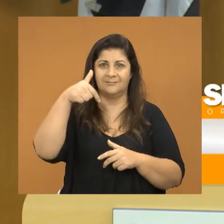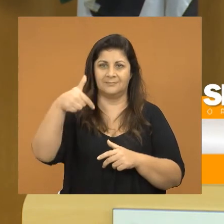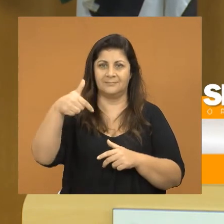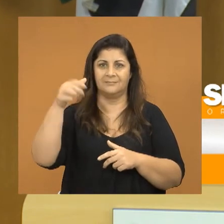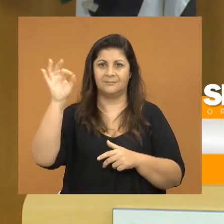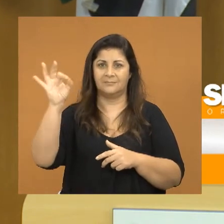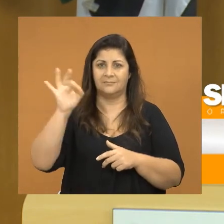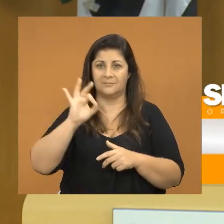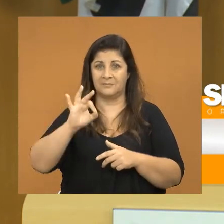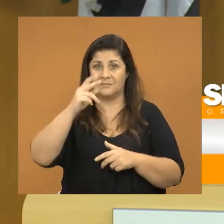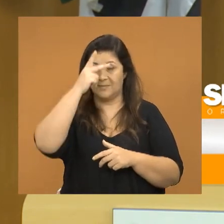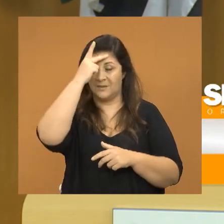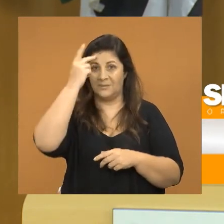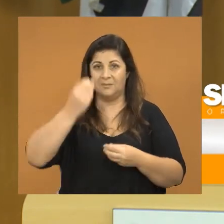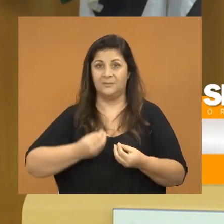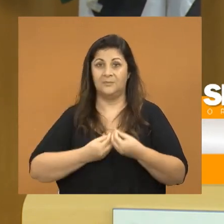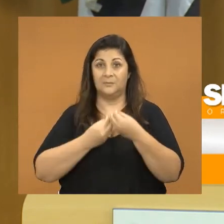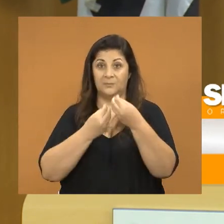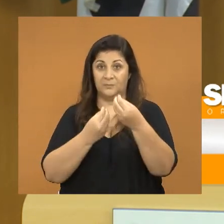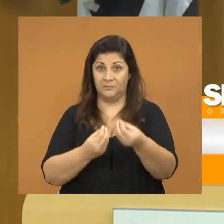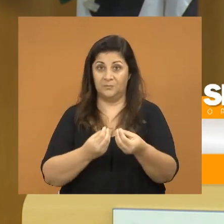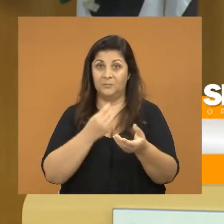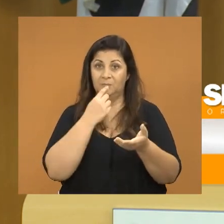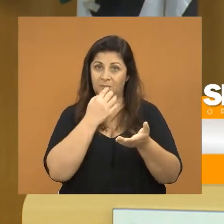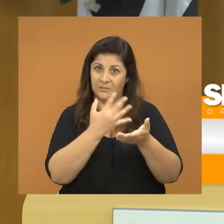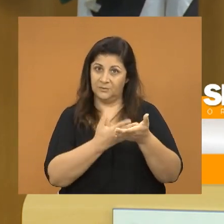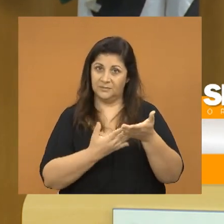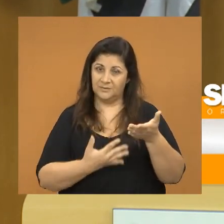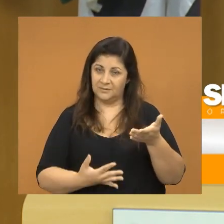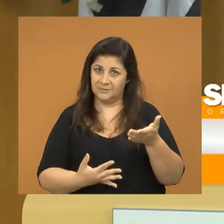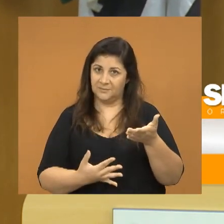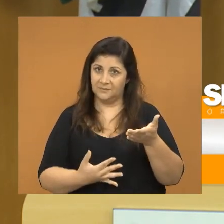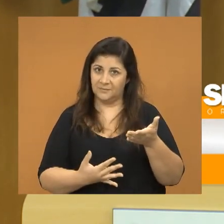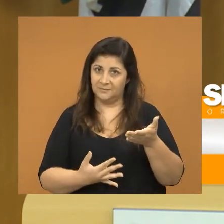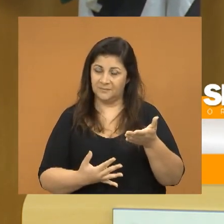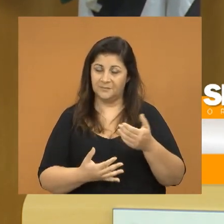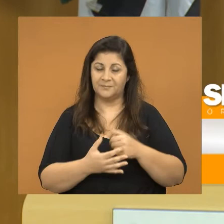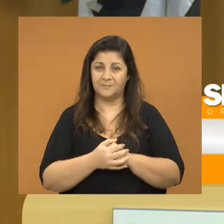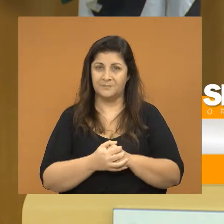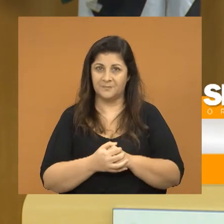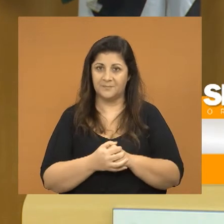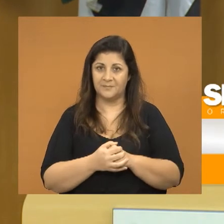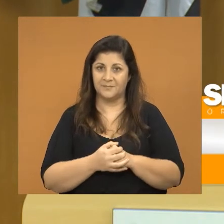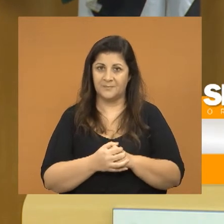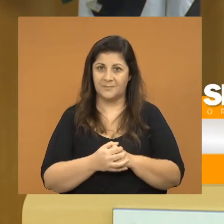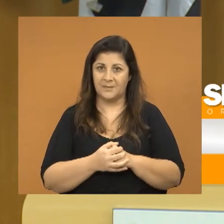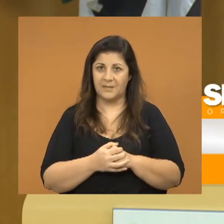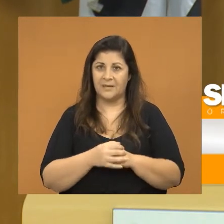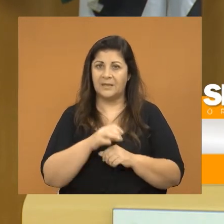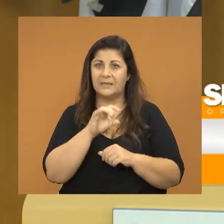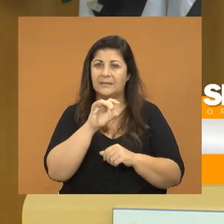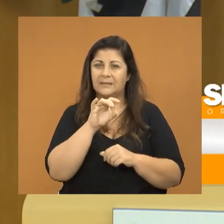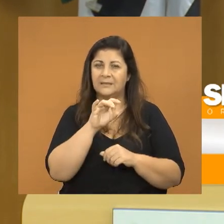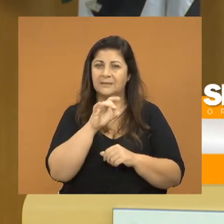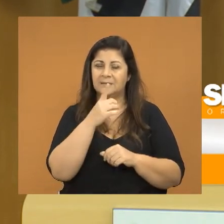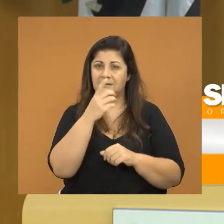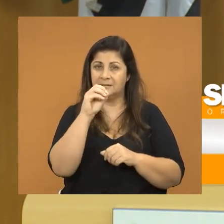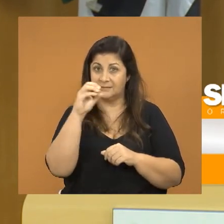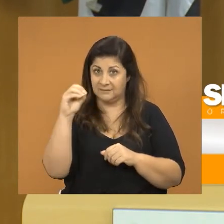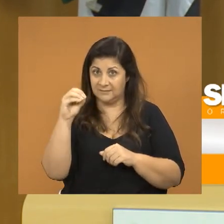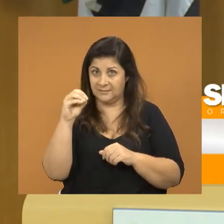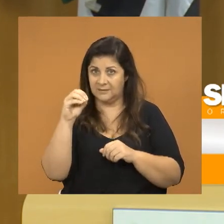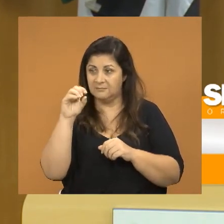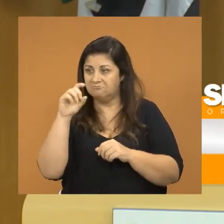dos doadores que compareceram para fazer uma doação, desses de 100, cada 77